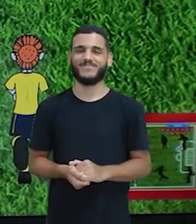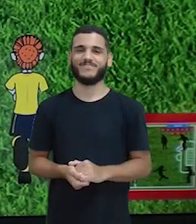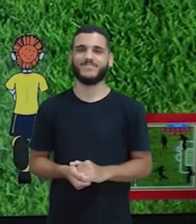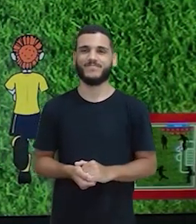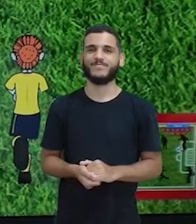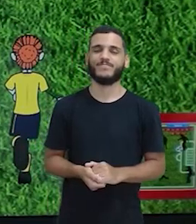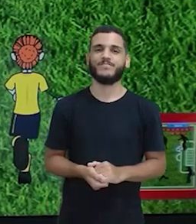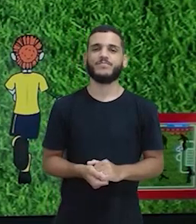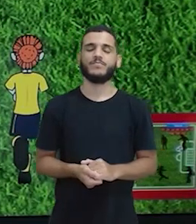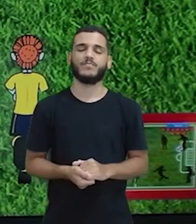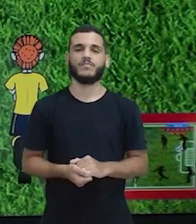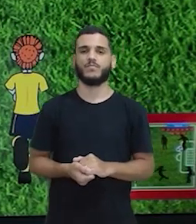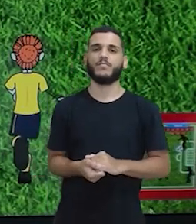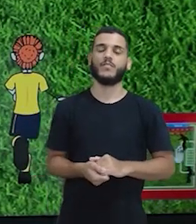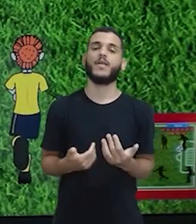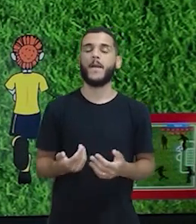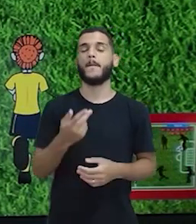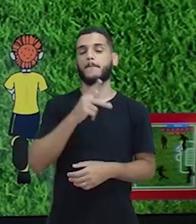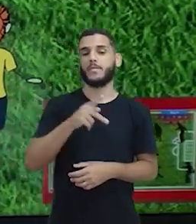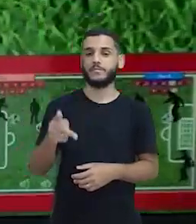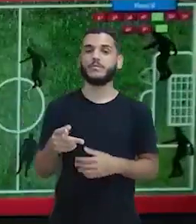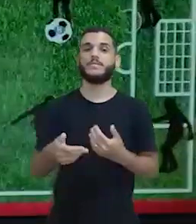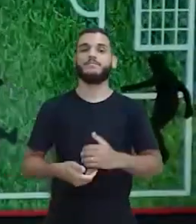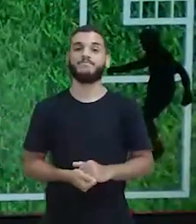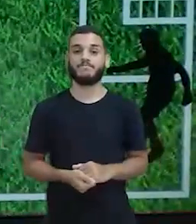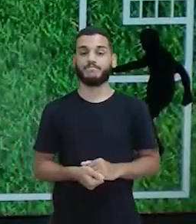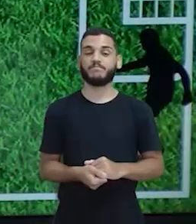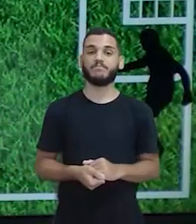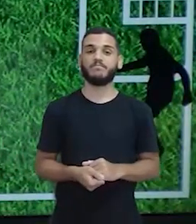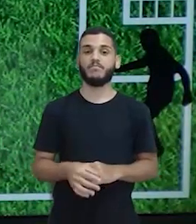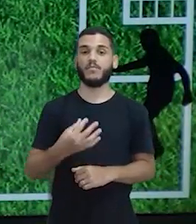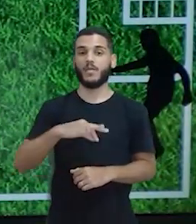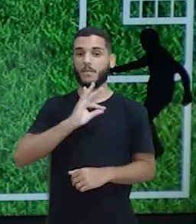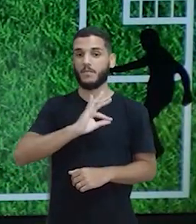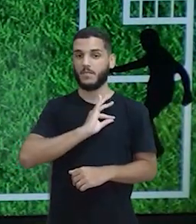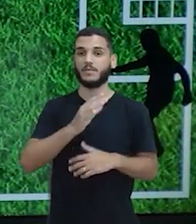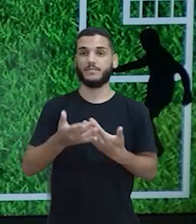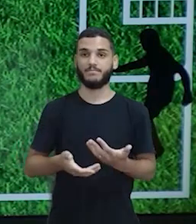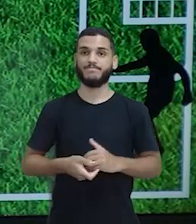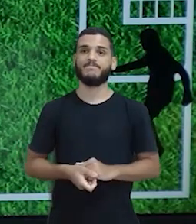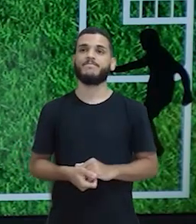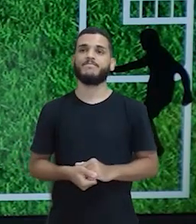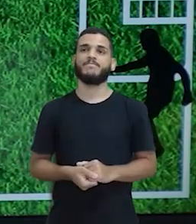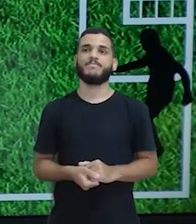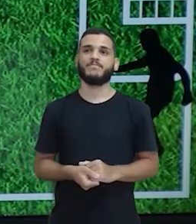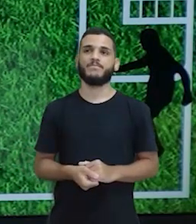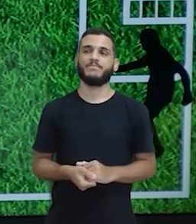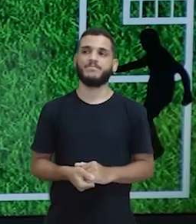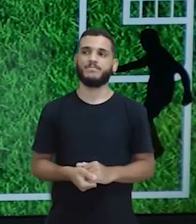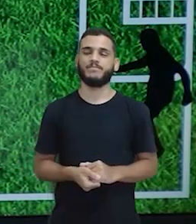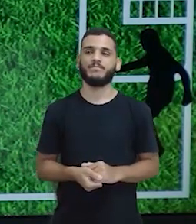Então vamos embora aí perceber agora a professora Marta a desenvolver a a próxima